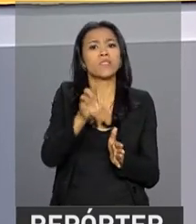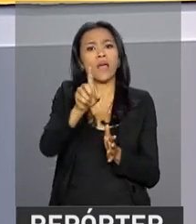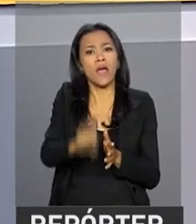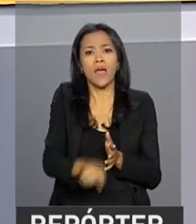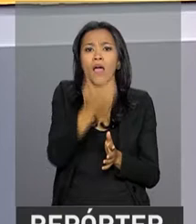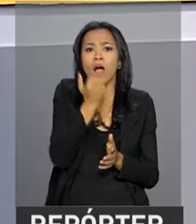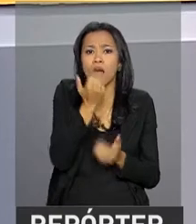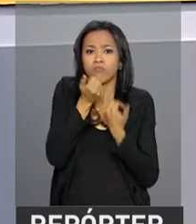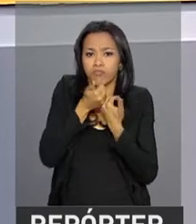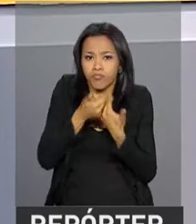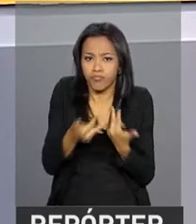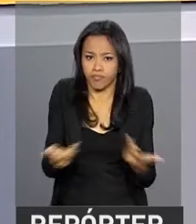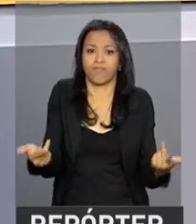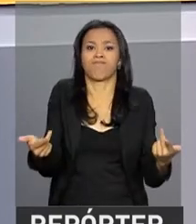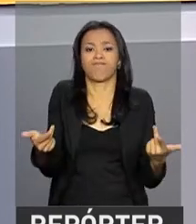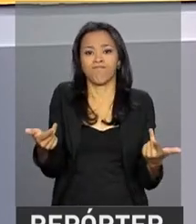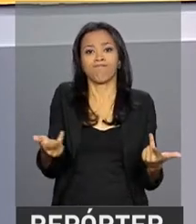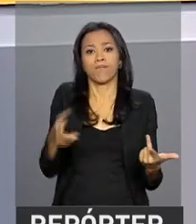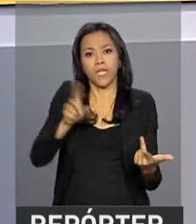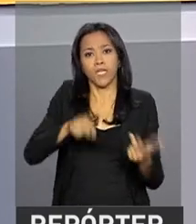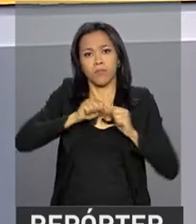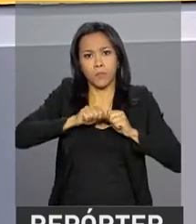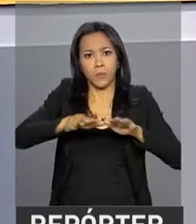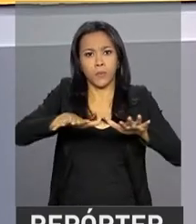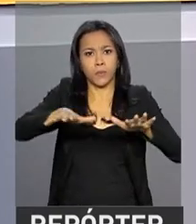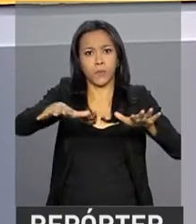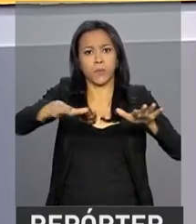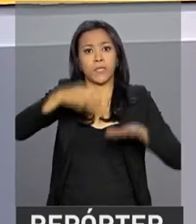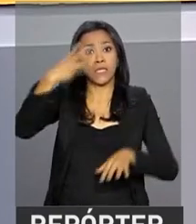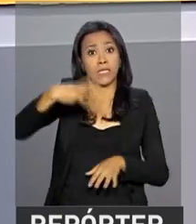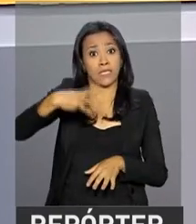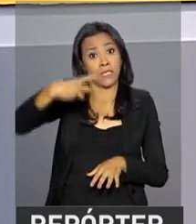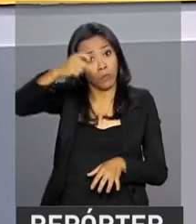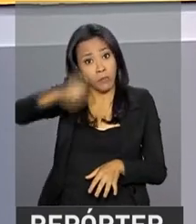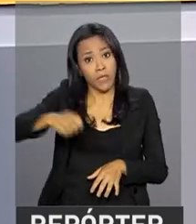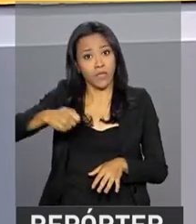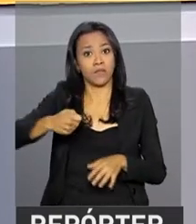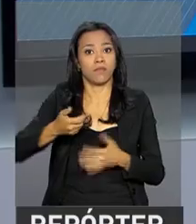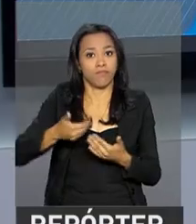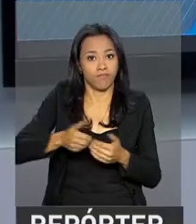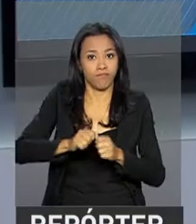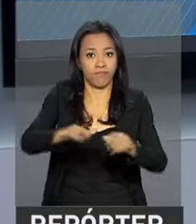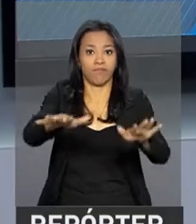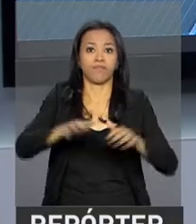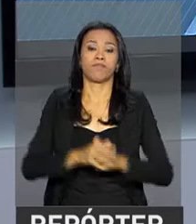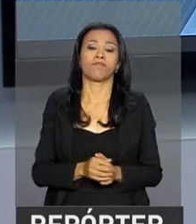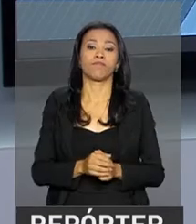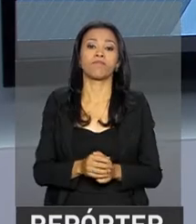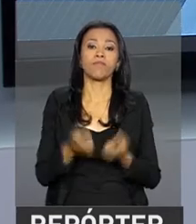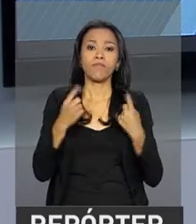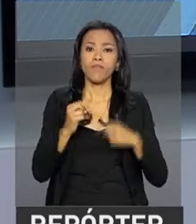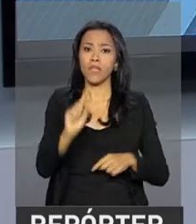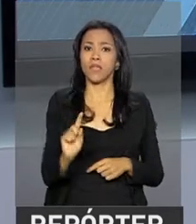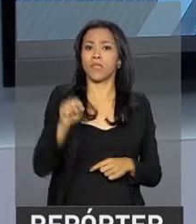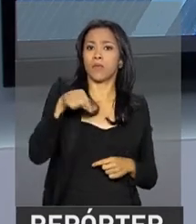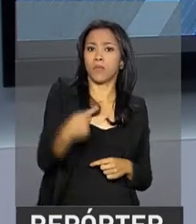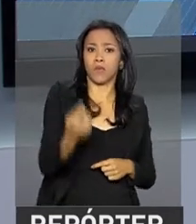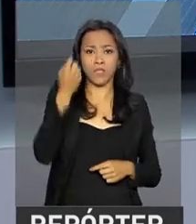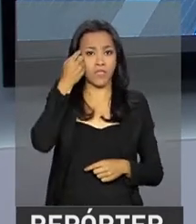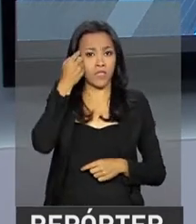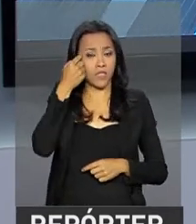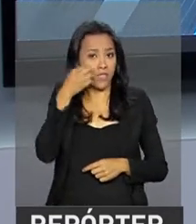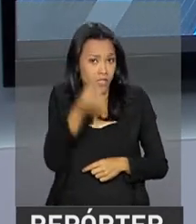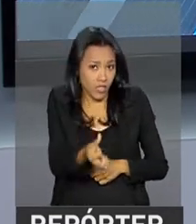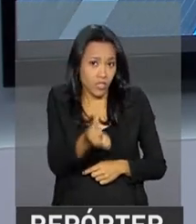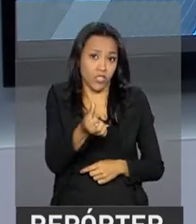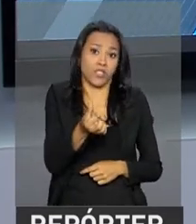foram os produtos alimentícios, em expansão pelo terceiro mês seguido. E depois de 6 dias de viagem